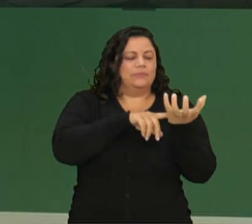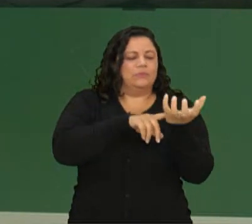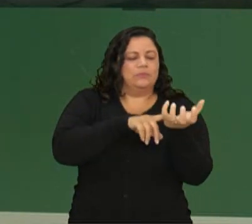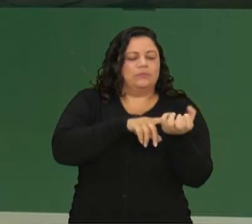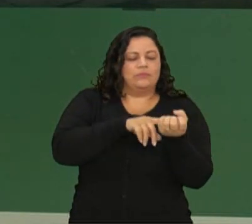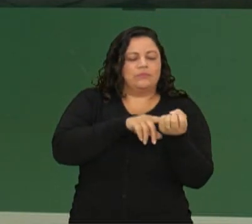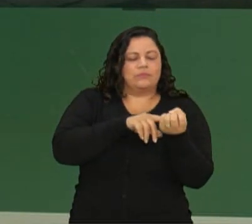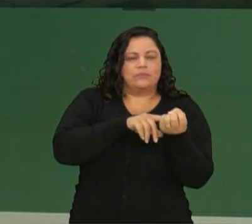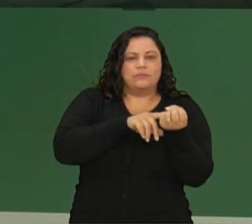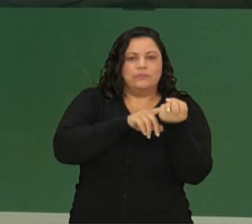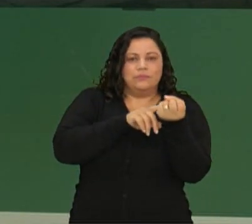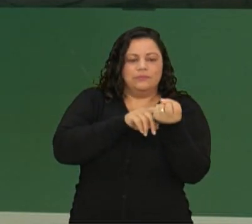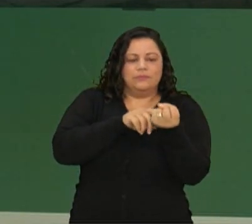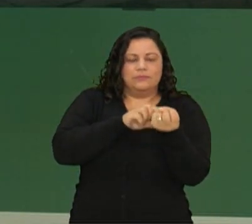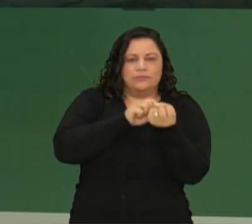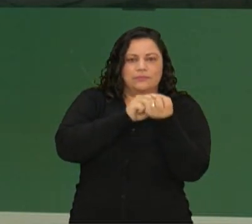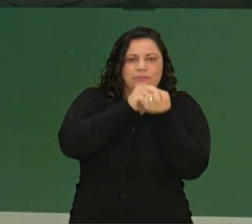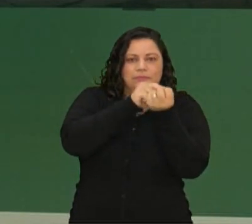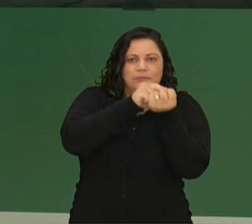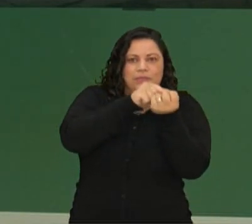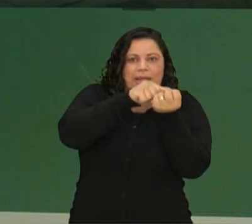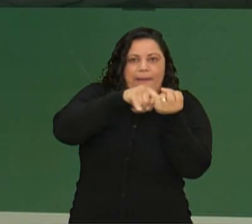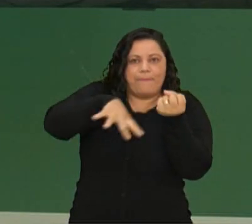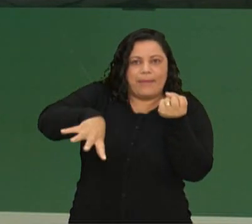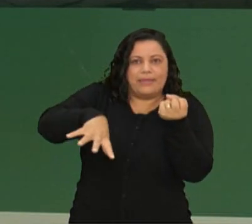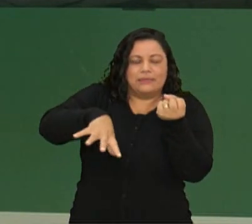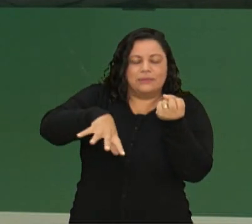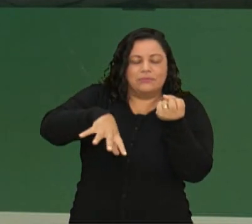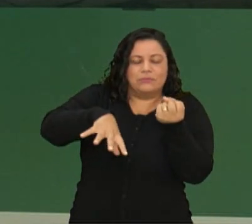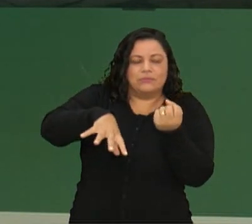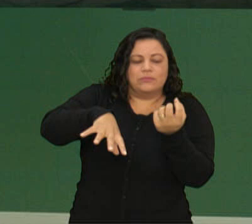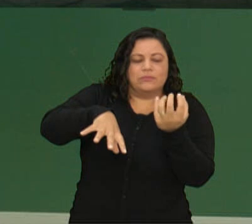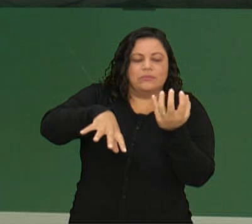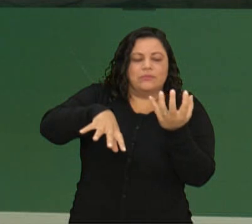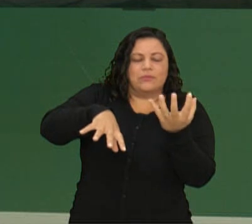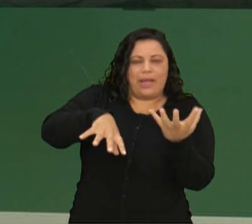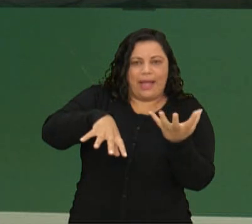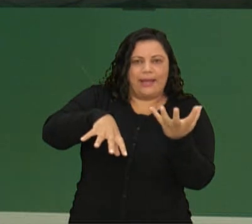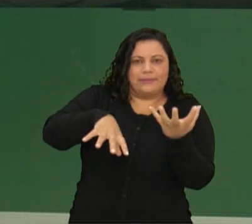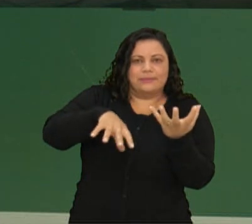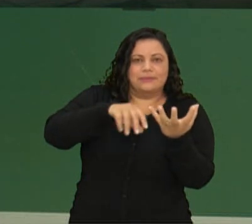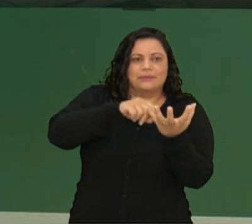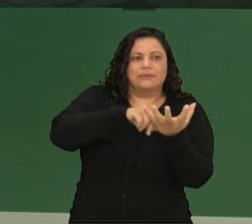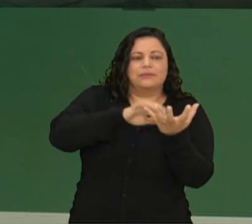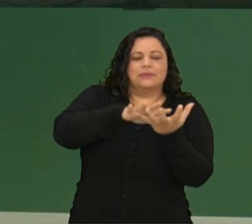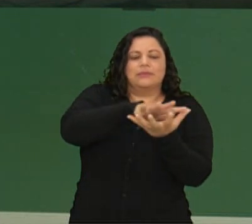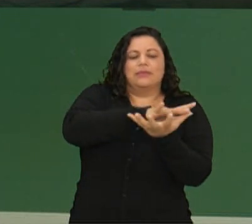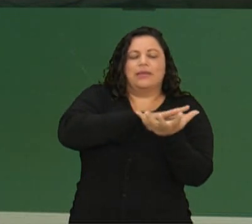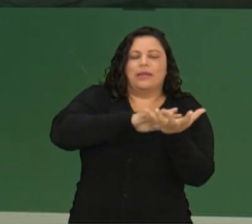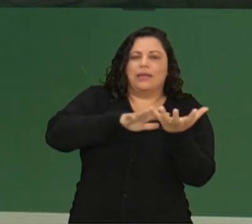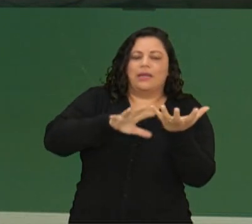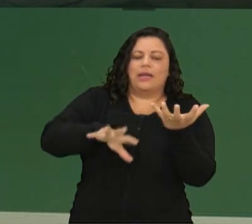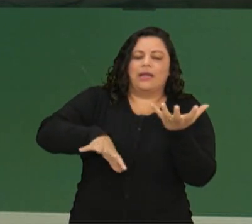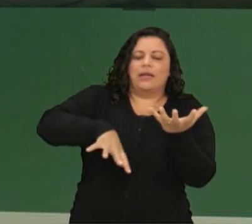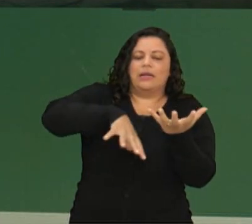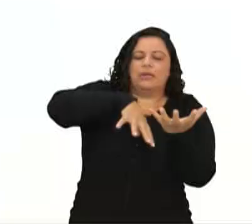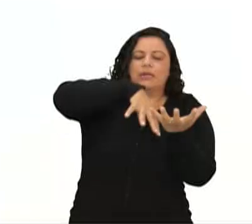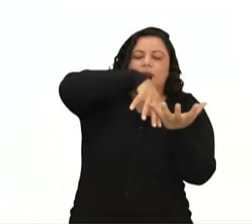é o relaxamento, nós falamos que é diástole. Quando ele contrai, ó, aqui, as flechinhas sobem, né,